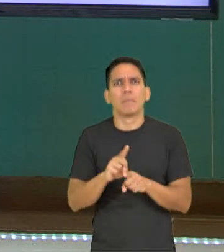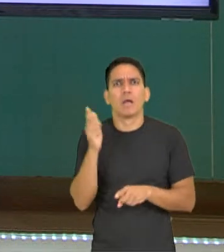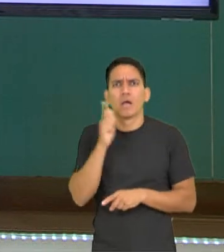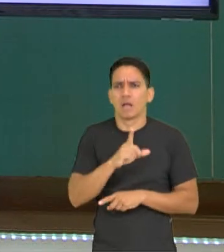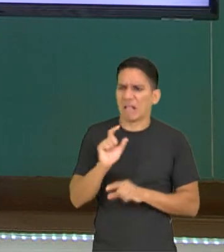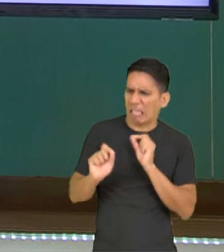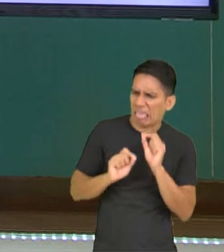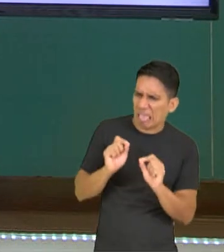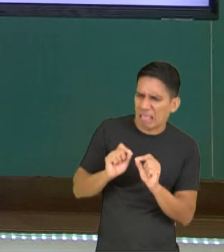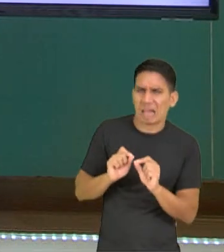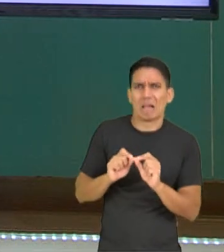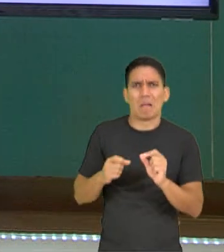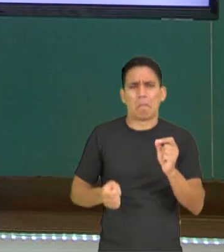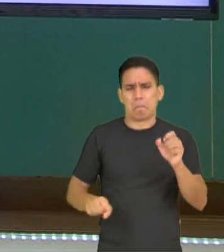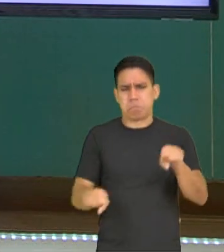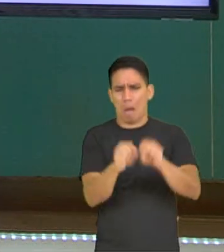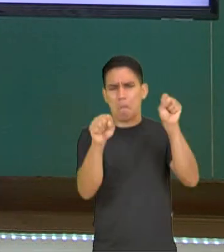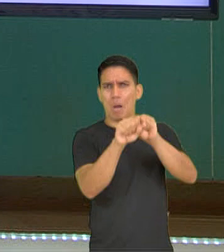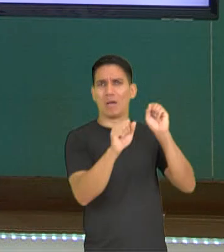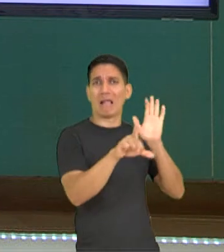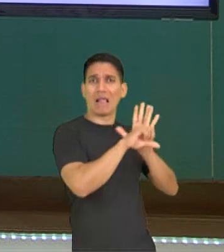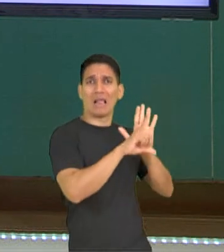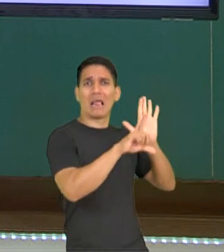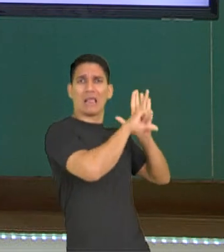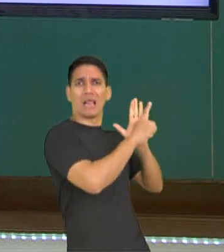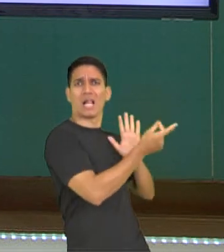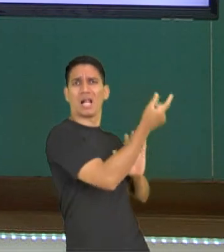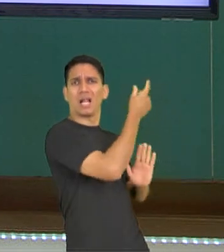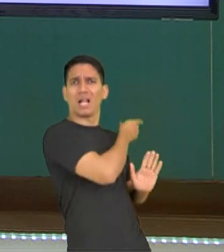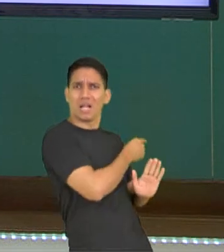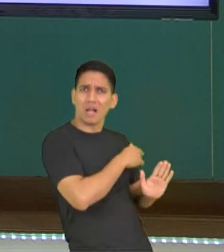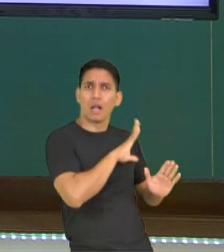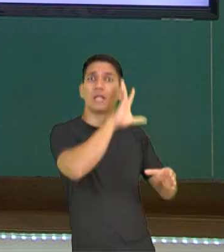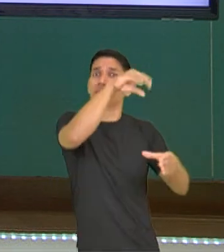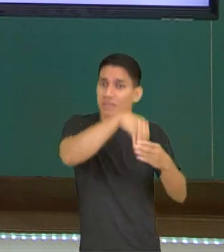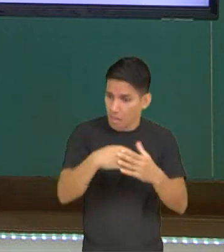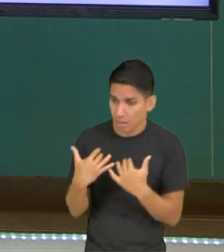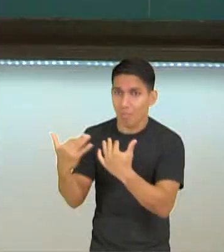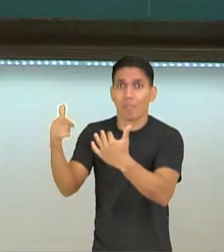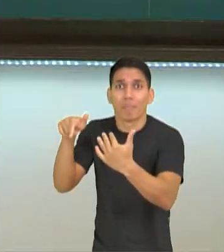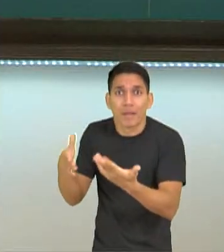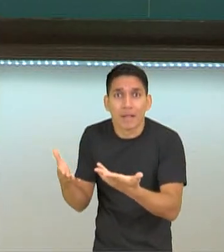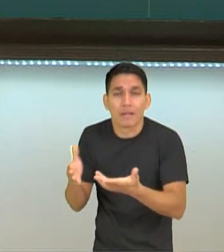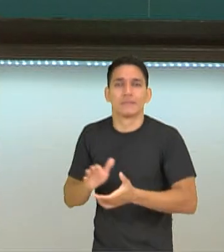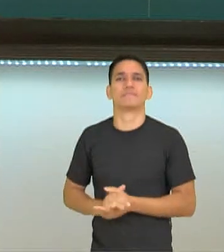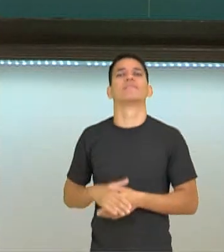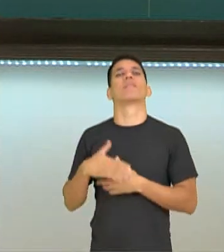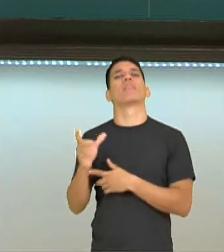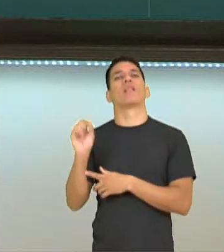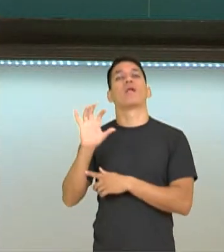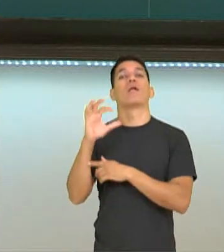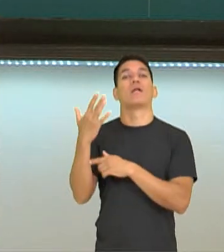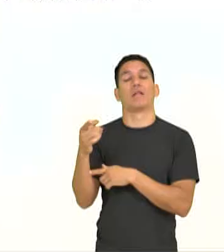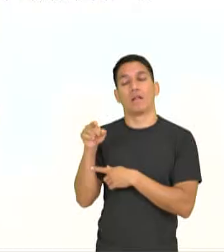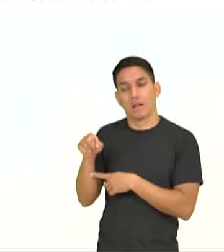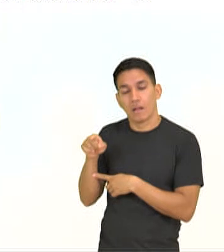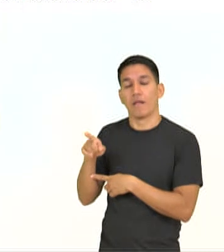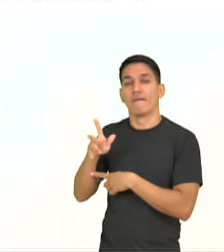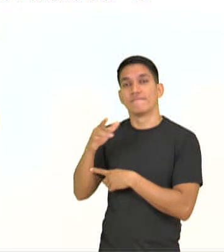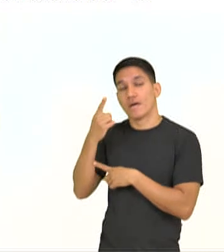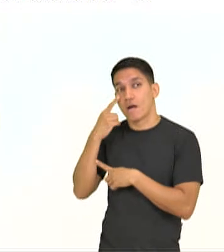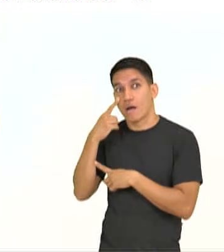de várias leis constituídas e de direitos adquiridos dentro do parlamento. E daí, olha só o que vai acontecer.